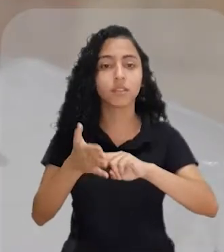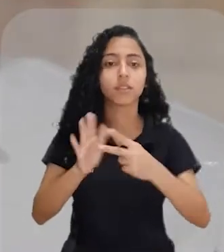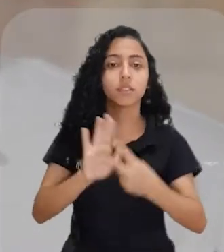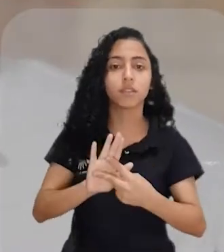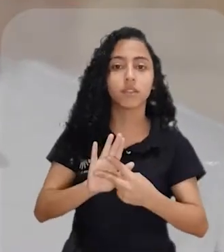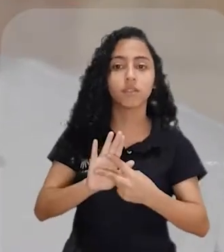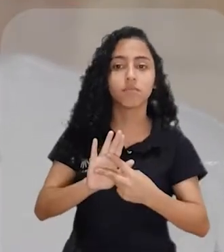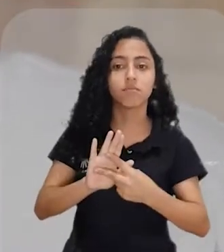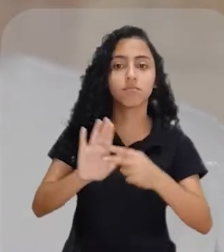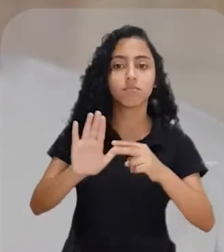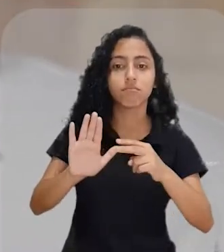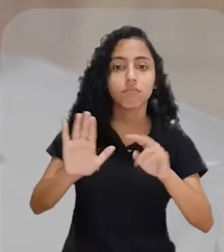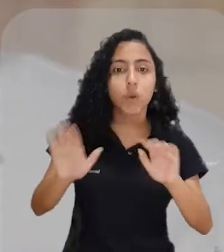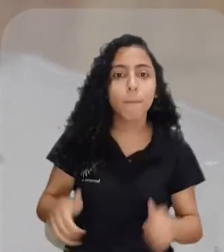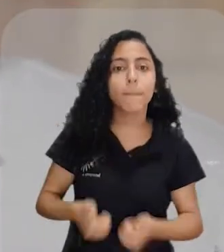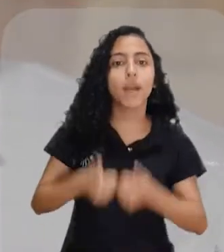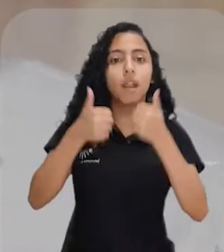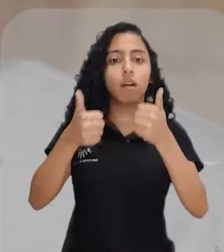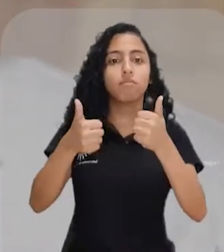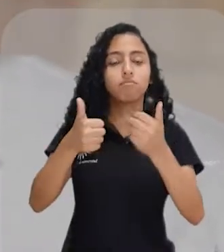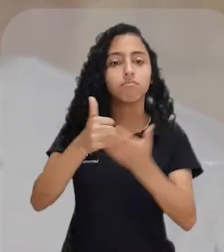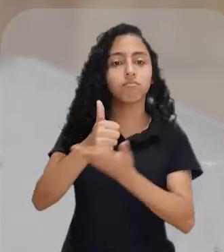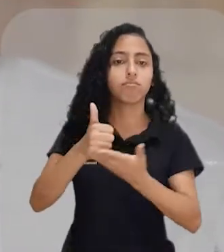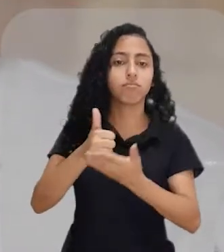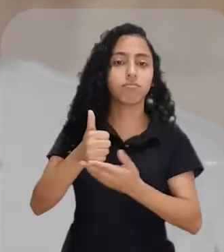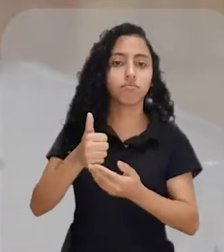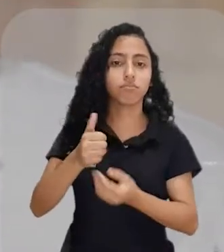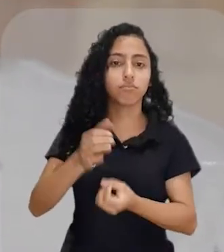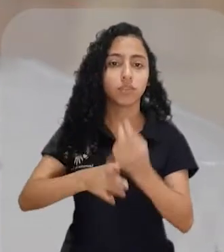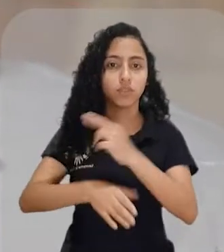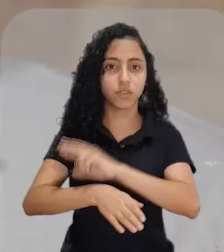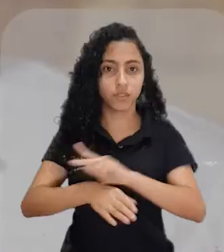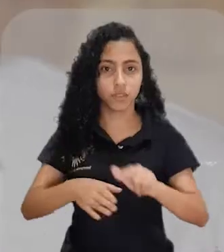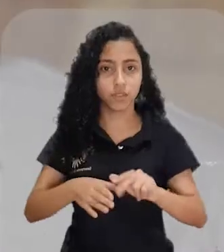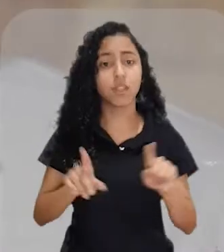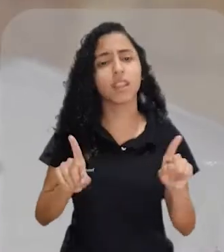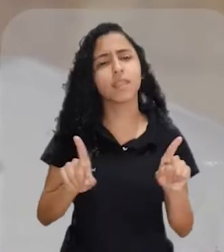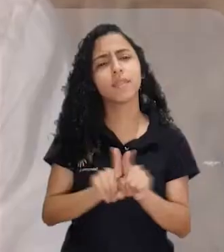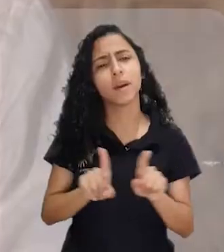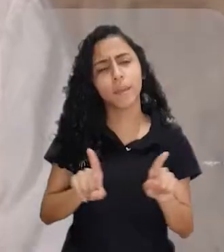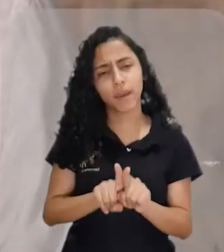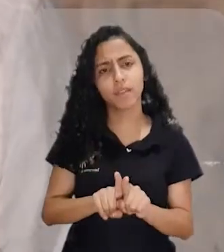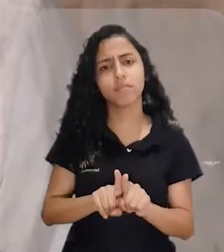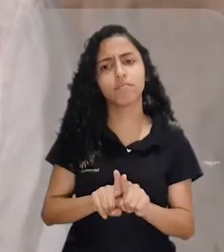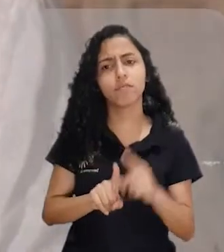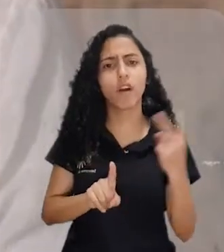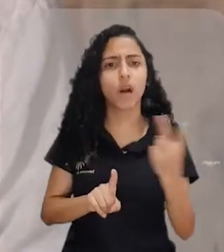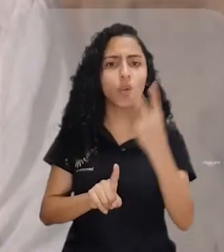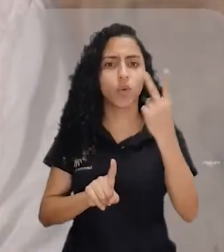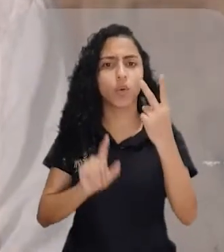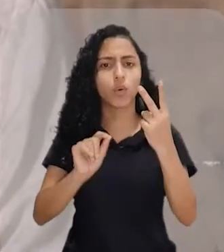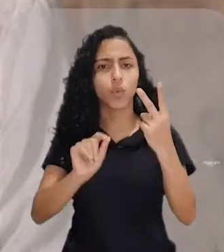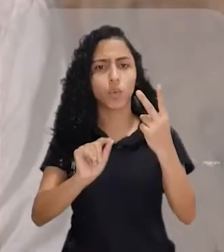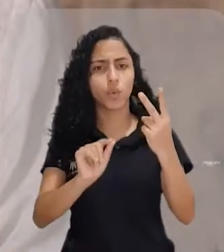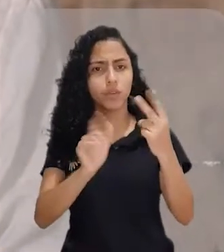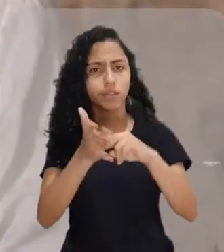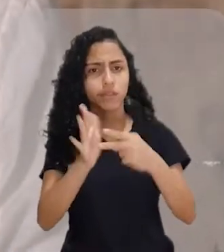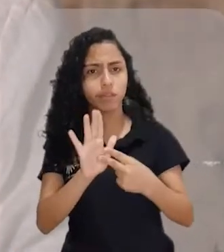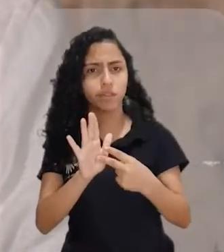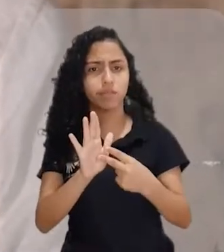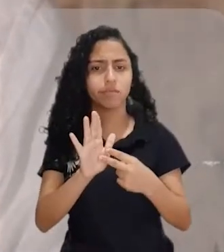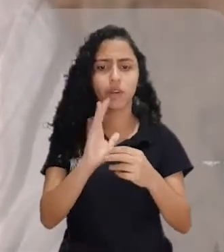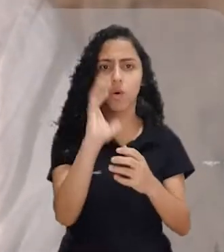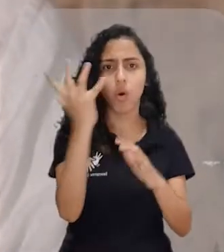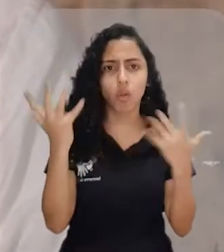restaurar requer incluir, ou seja, recuperar esse nível mínimo de biodiversidade. E os valores também, né, que não são